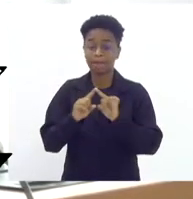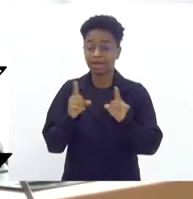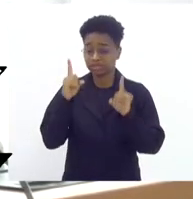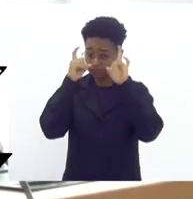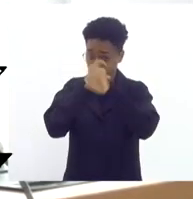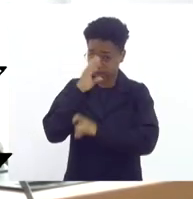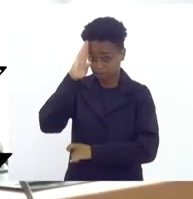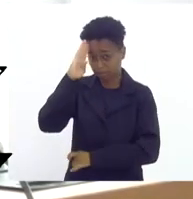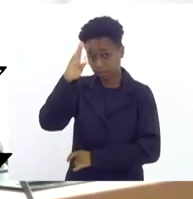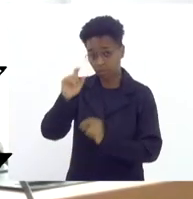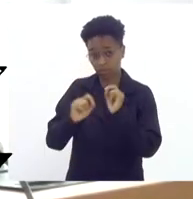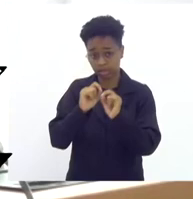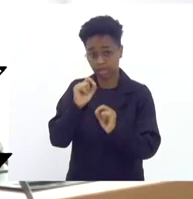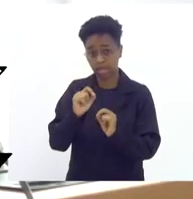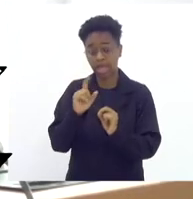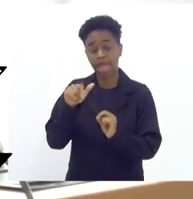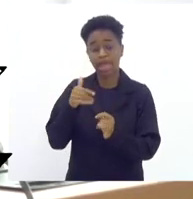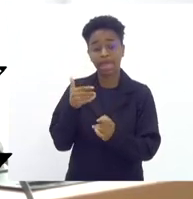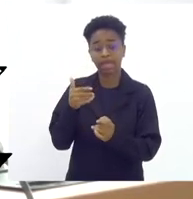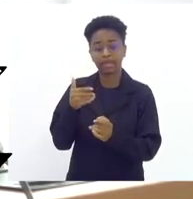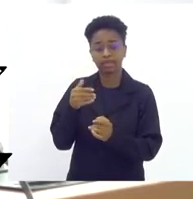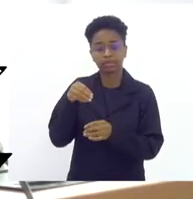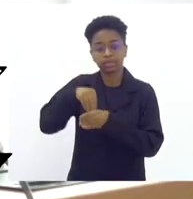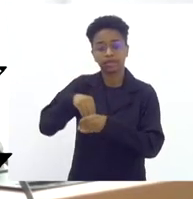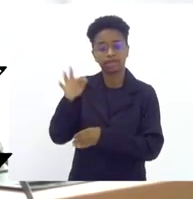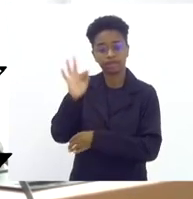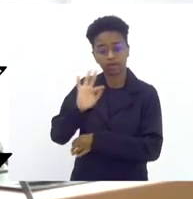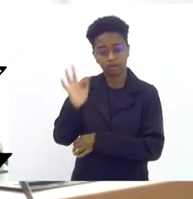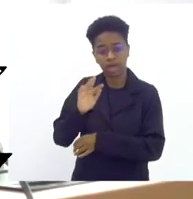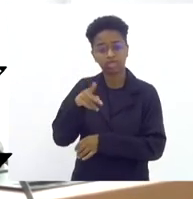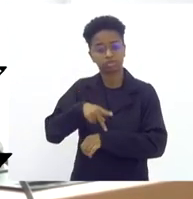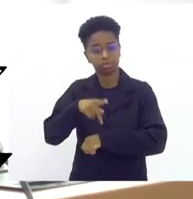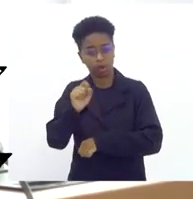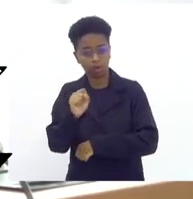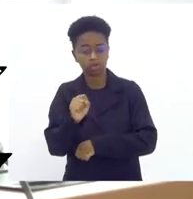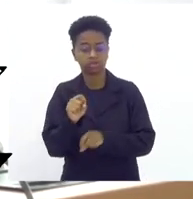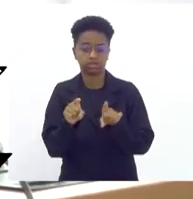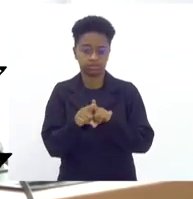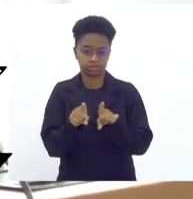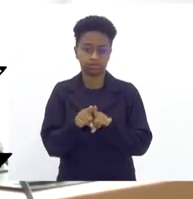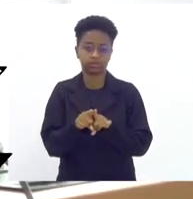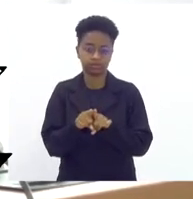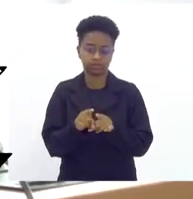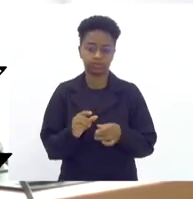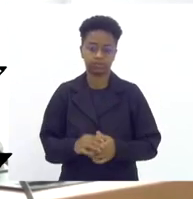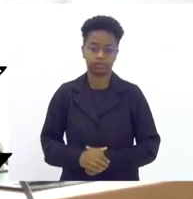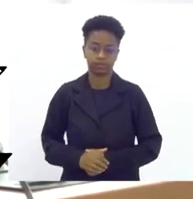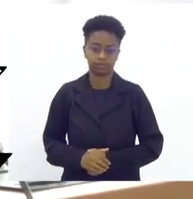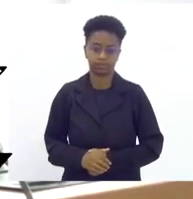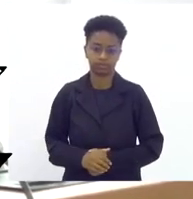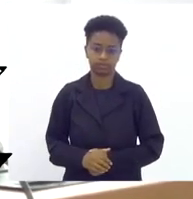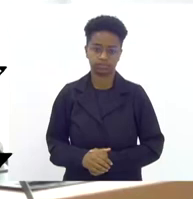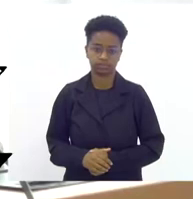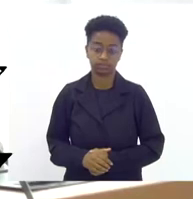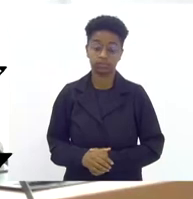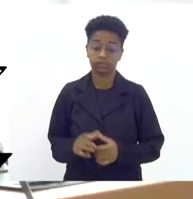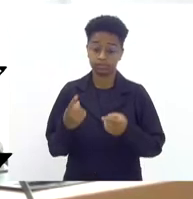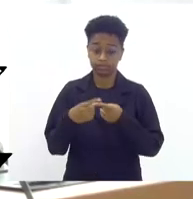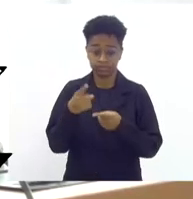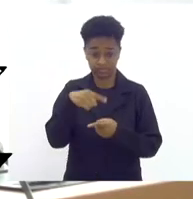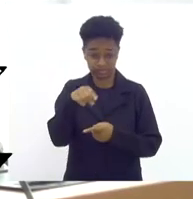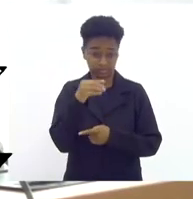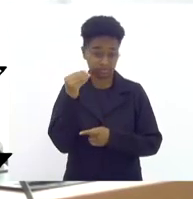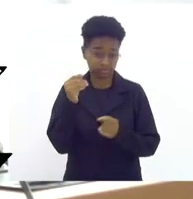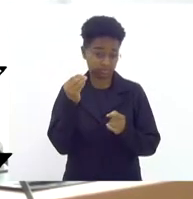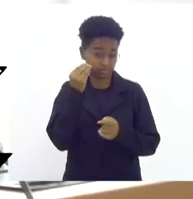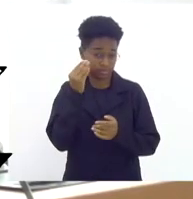maior então tem centrado no ensino superior né graduação e pós graduação vocês terem ideia do que a